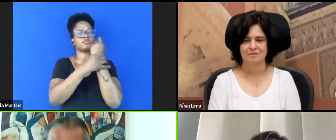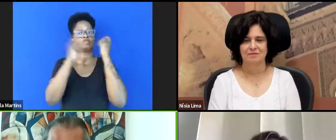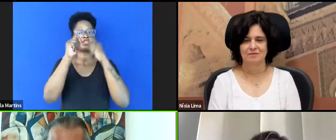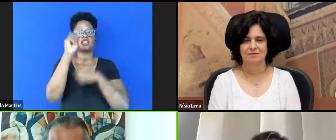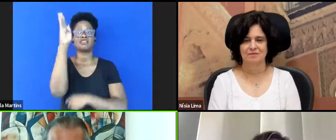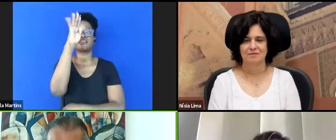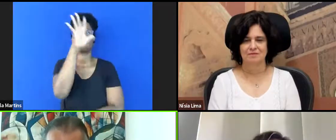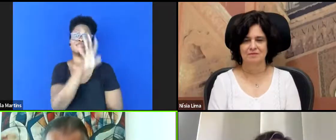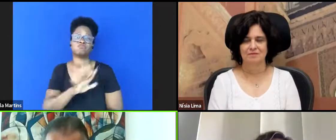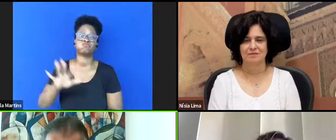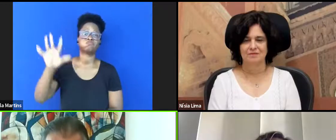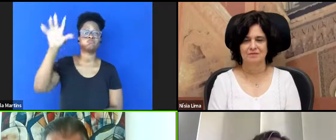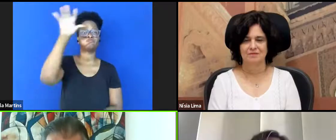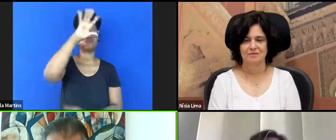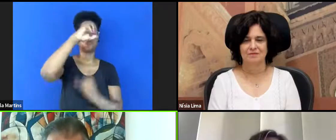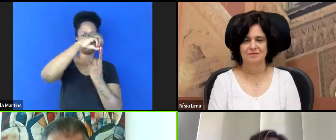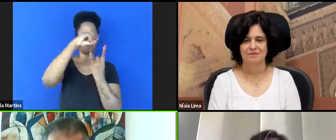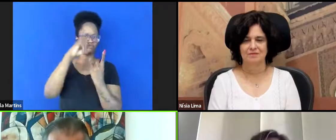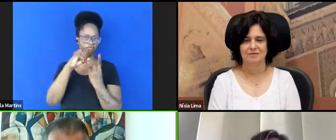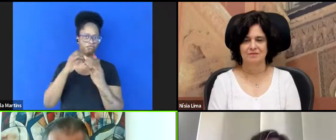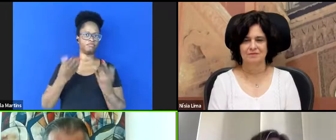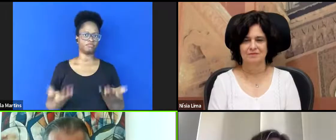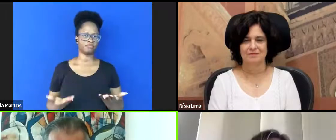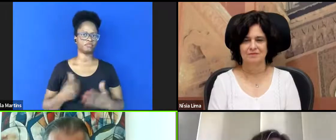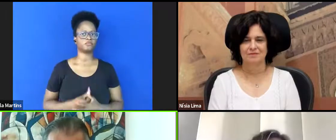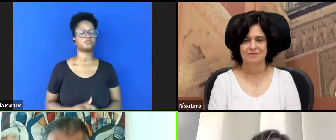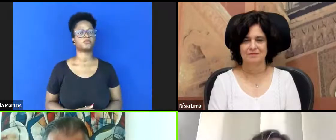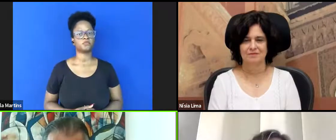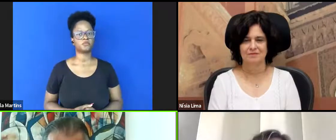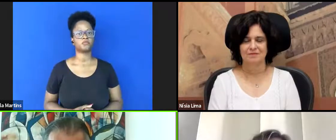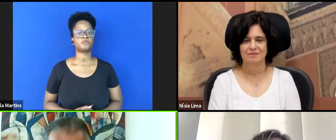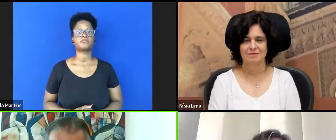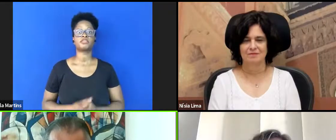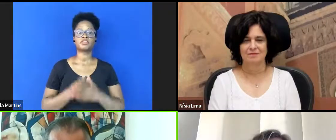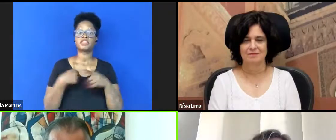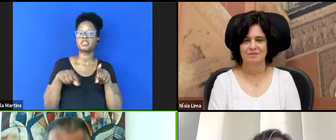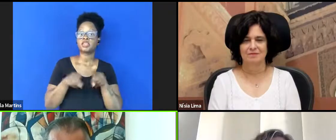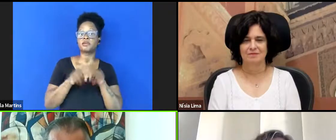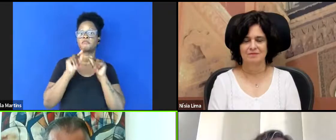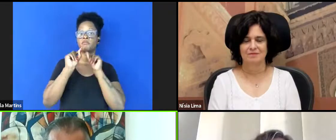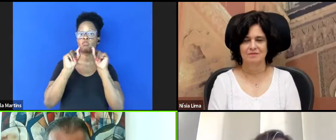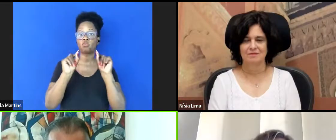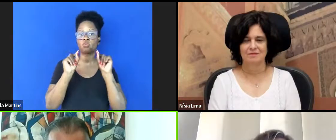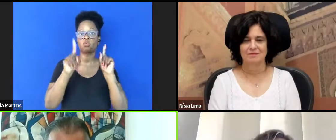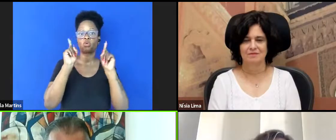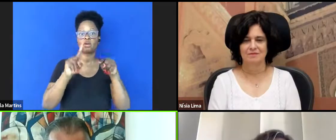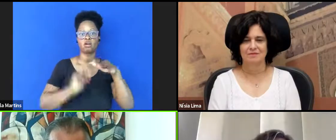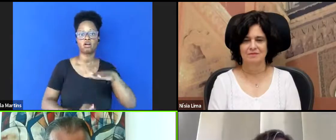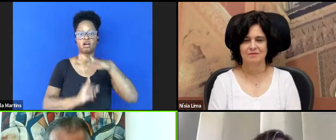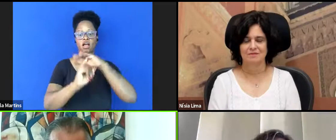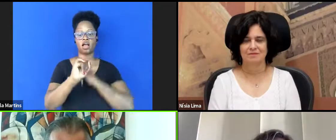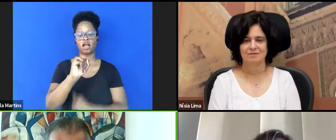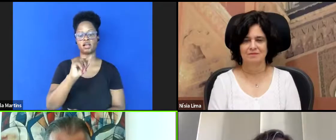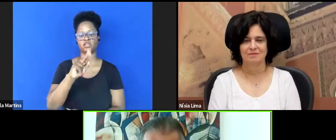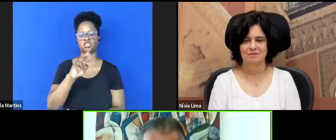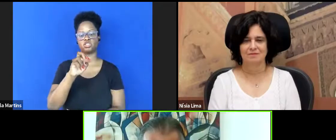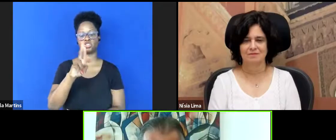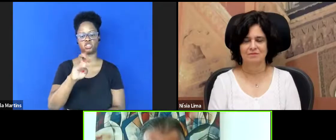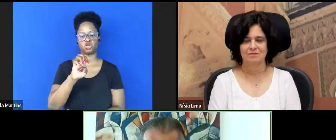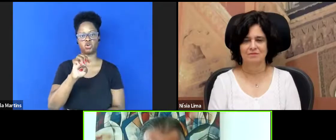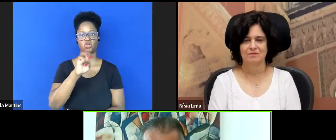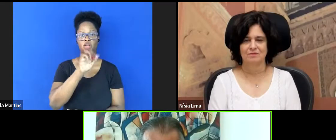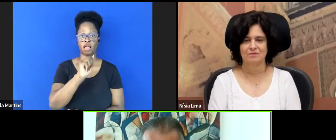nacional da Fiocruz. Em particular, no Instituto Ajão Magalhães, em